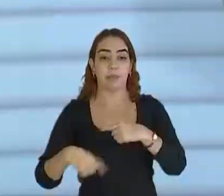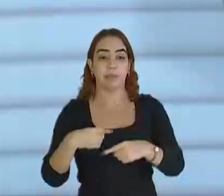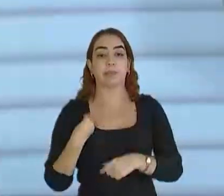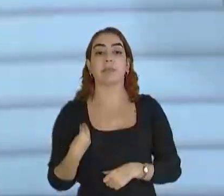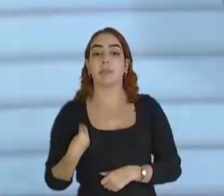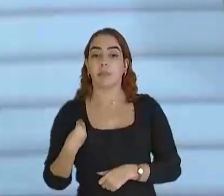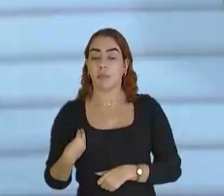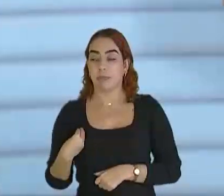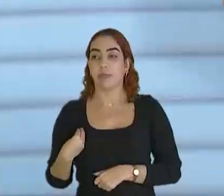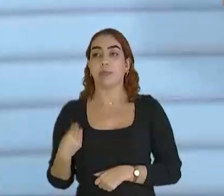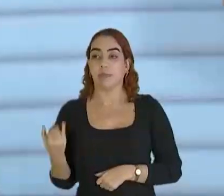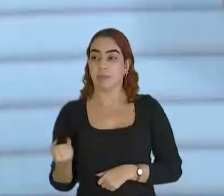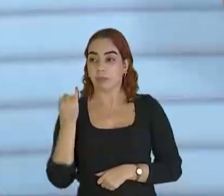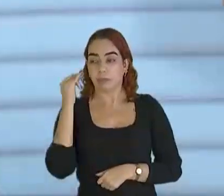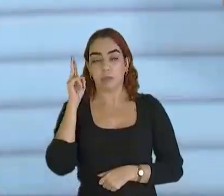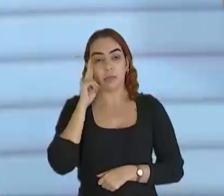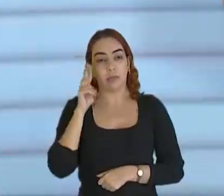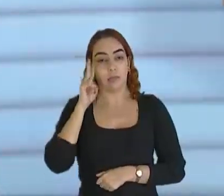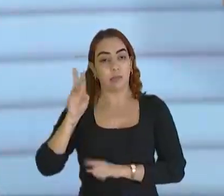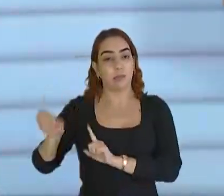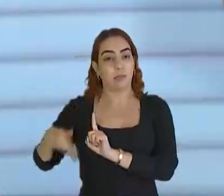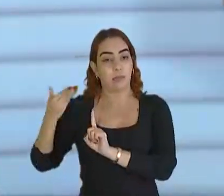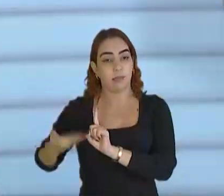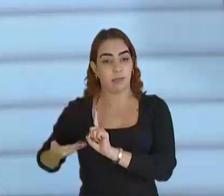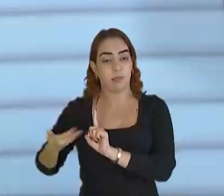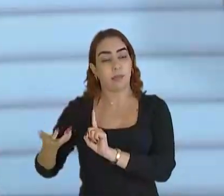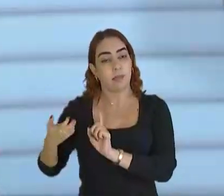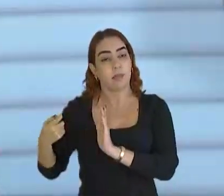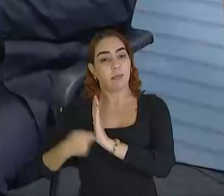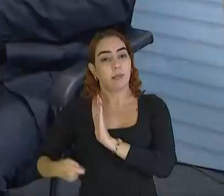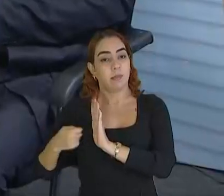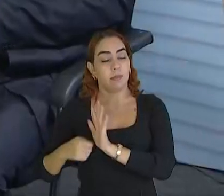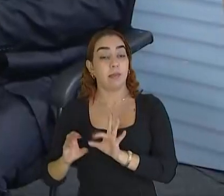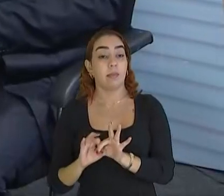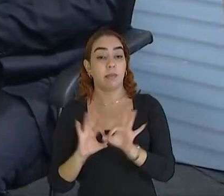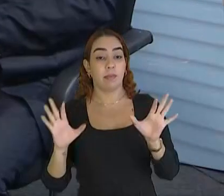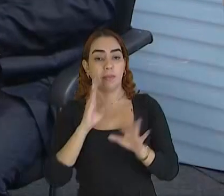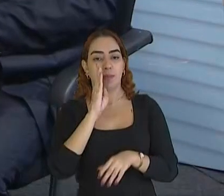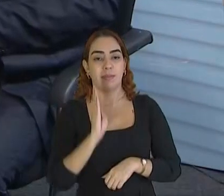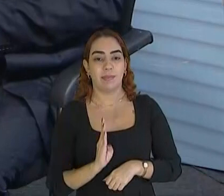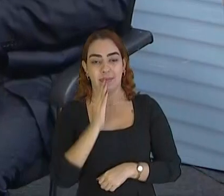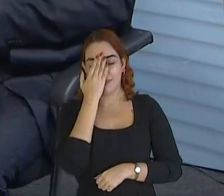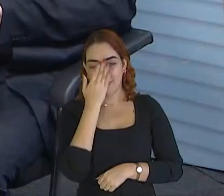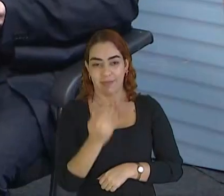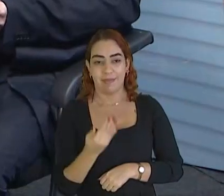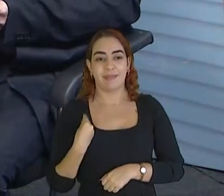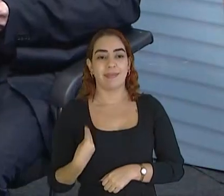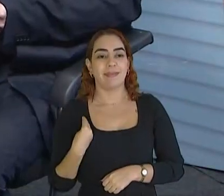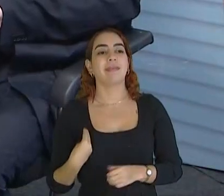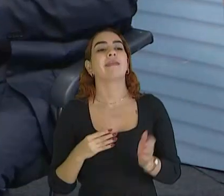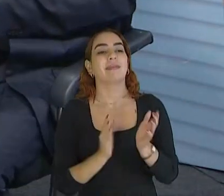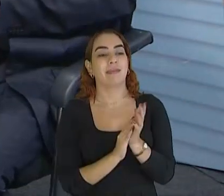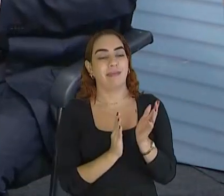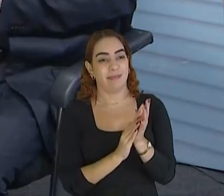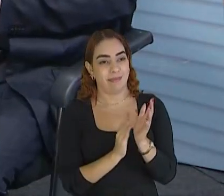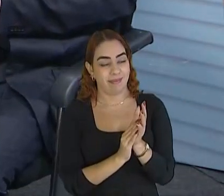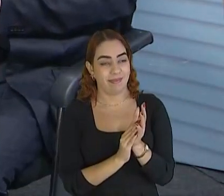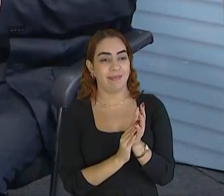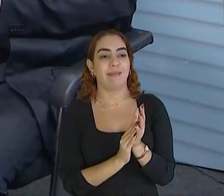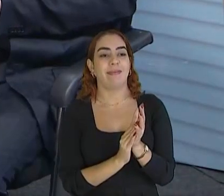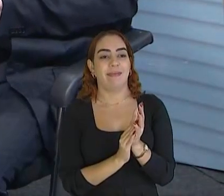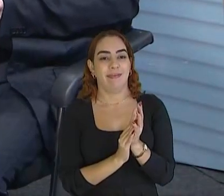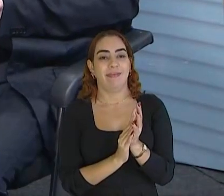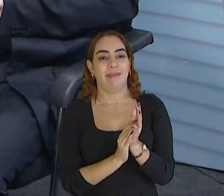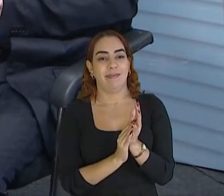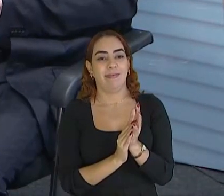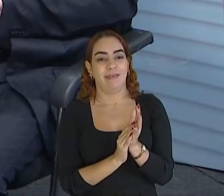acho que é muito importante. Eles são os grandes lutadores da liberdade do Brasil. Deputado Renato, muito obrigado por ter vindo ao programa. Parabéns ao ministro Silvio de Almeida pelo título,